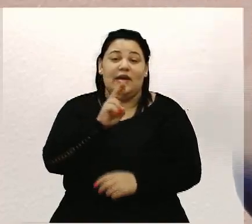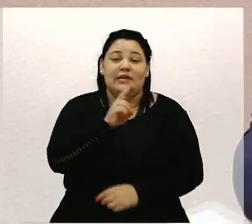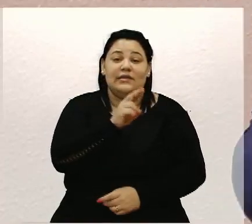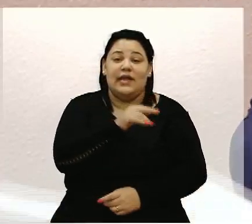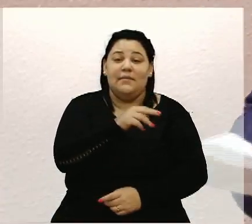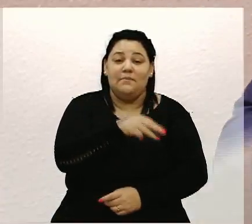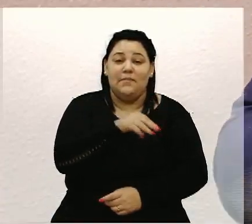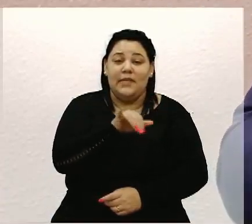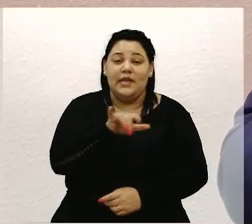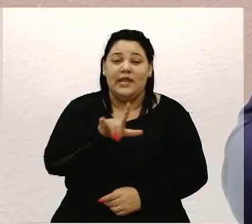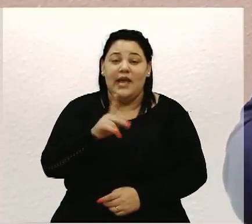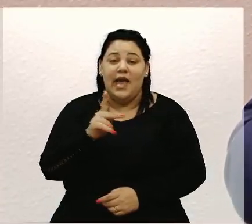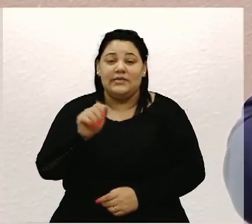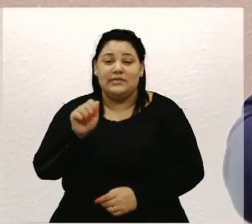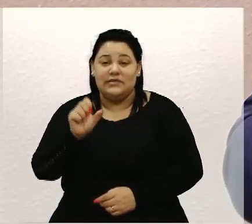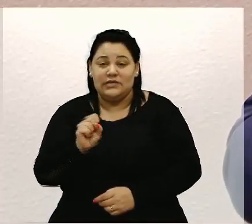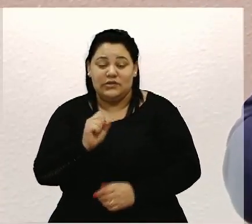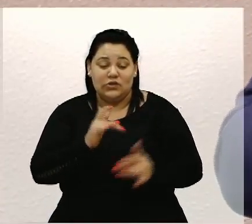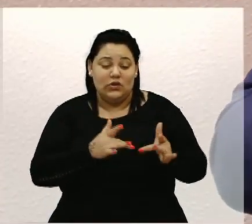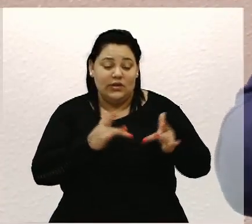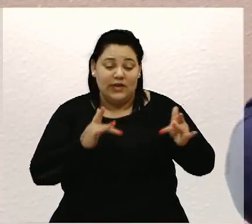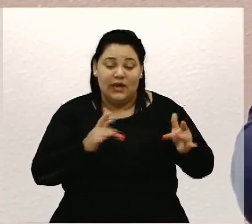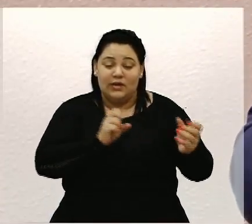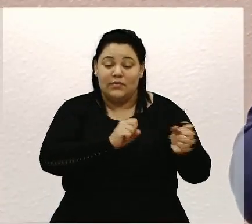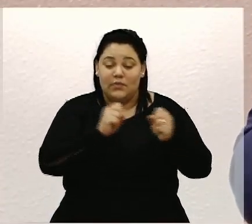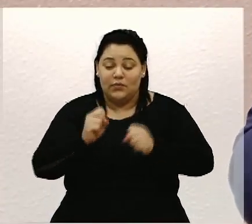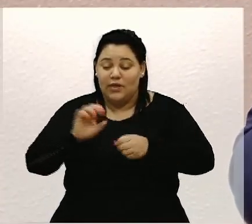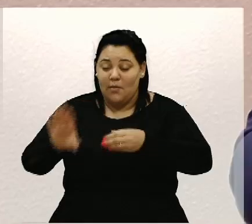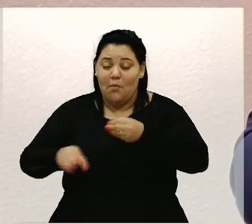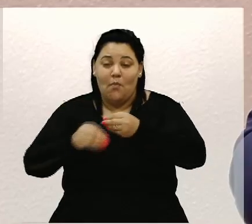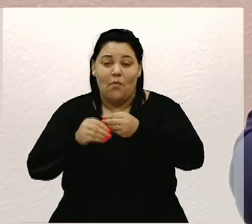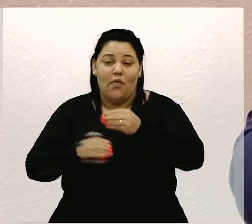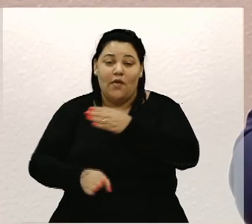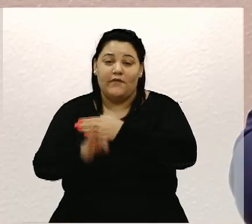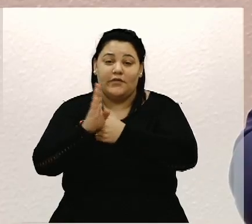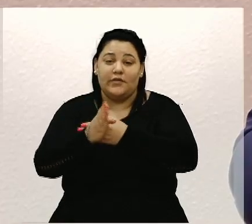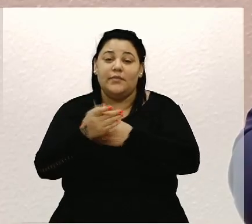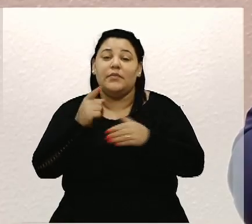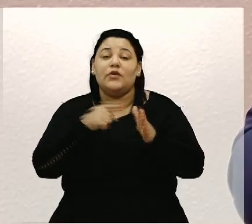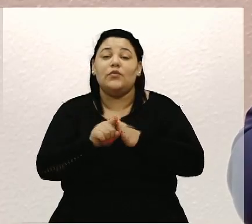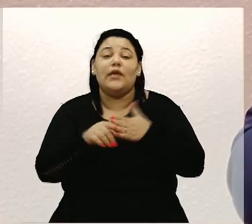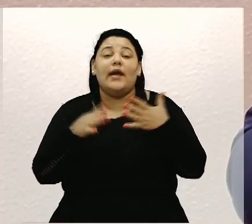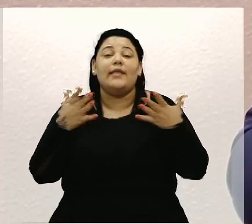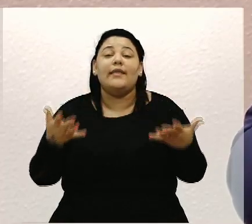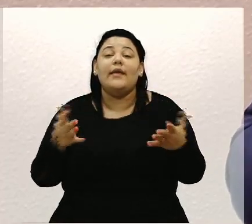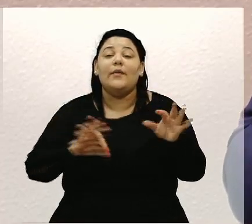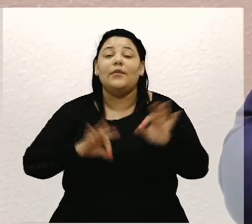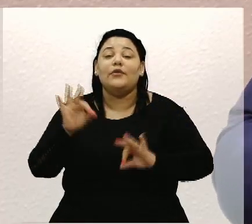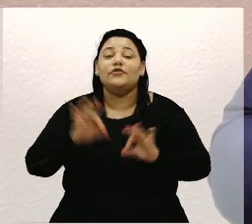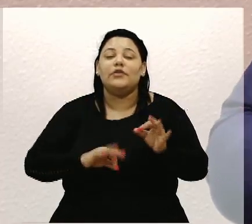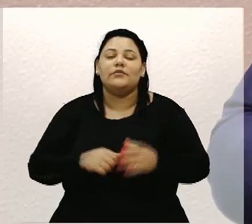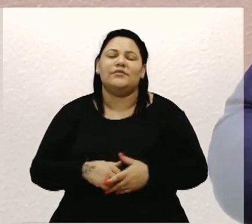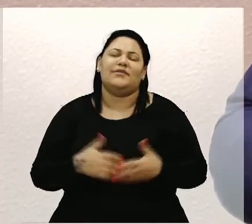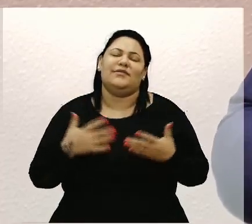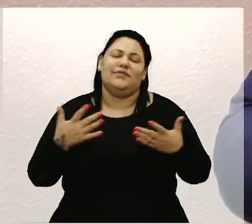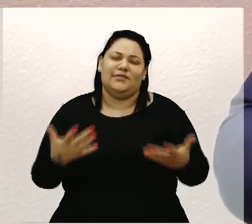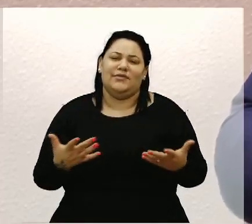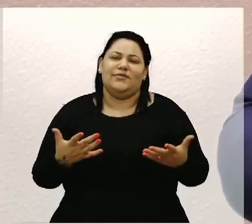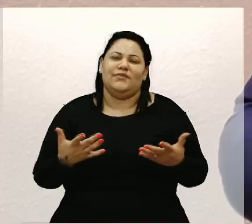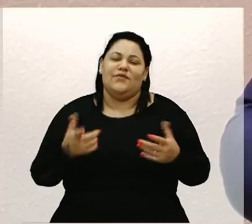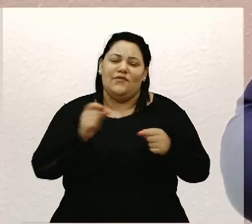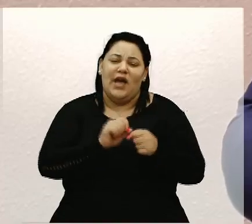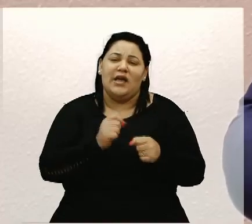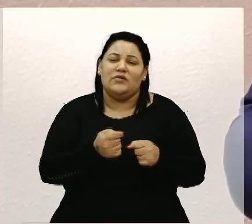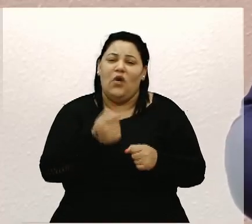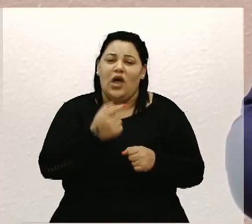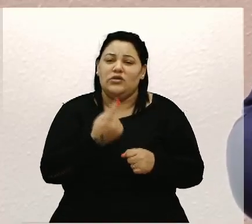poder viajar e representar. Pede onde está. Para declarar o voto. Então, assim, faz quase um